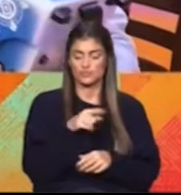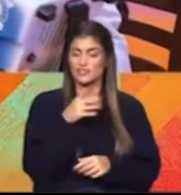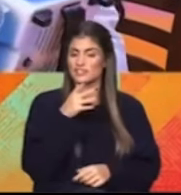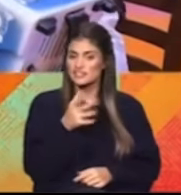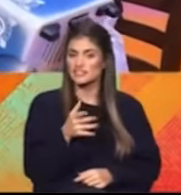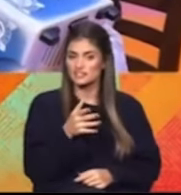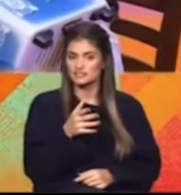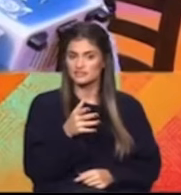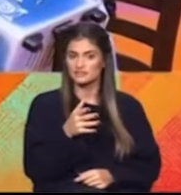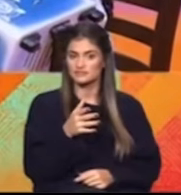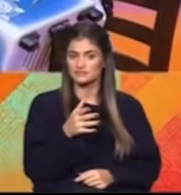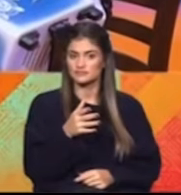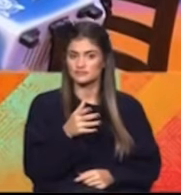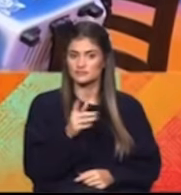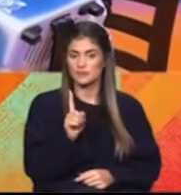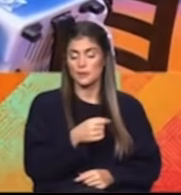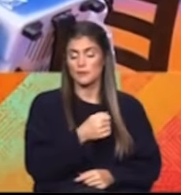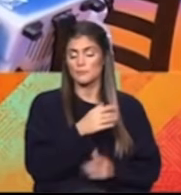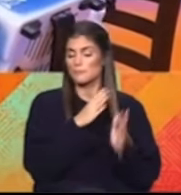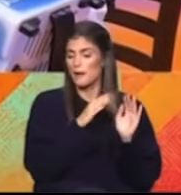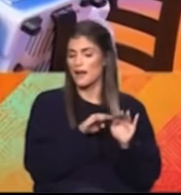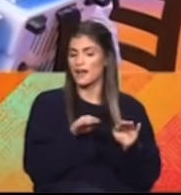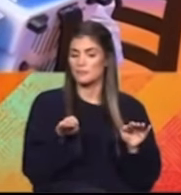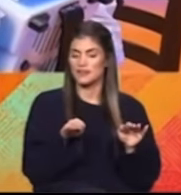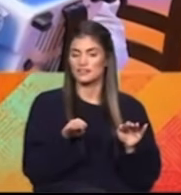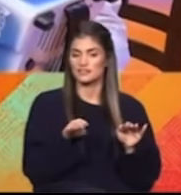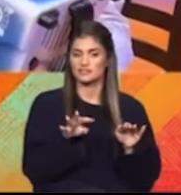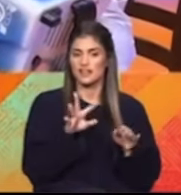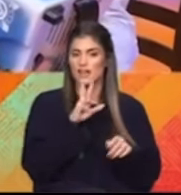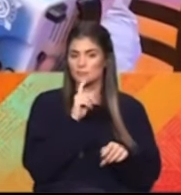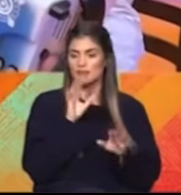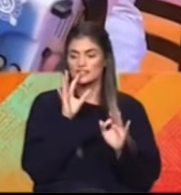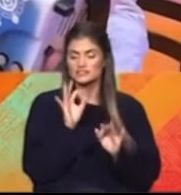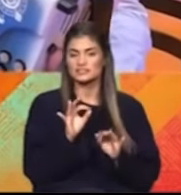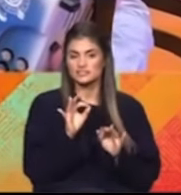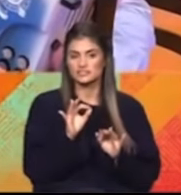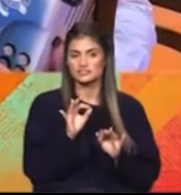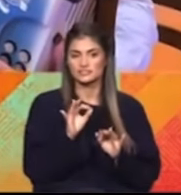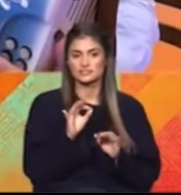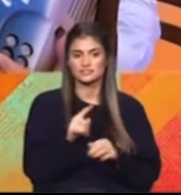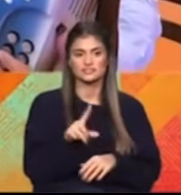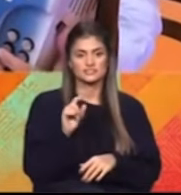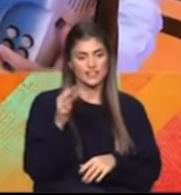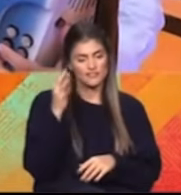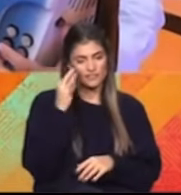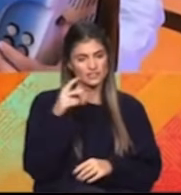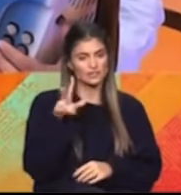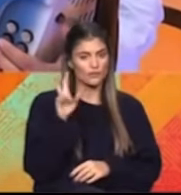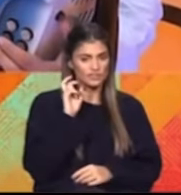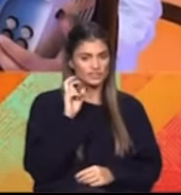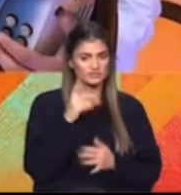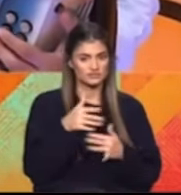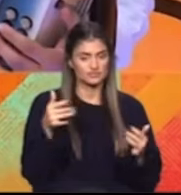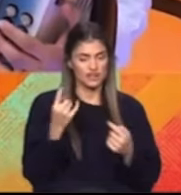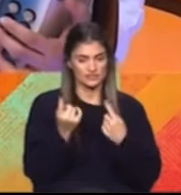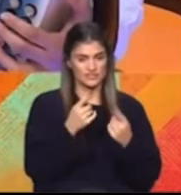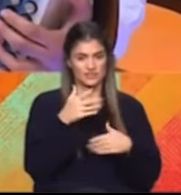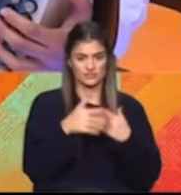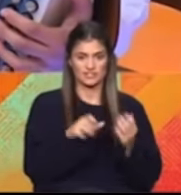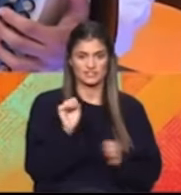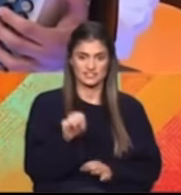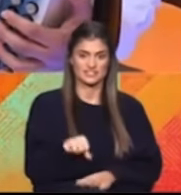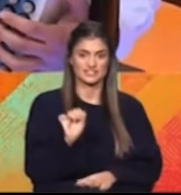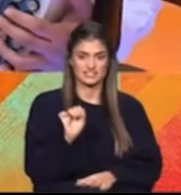vá, vá que a minha mamãe já está assim, a ficar com cera acumulada nos ouvidos, tanto ouvir tocar. Às vezes acontece,